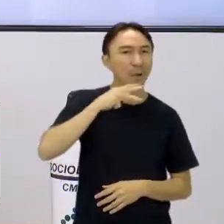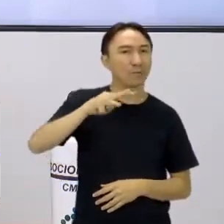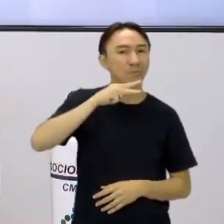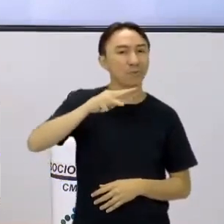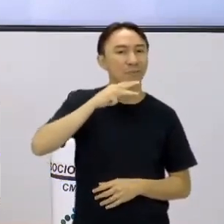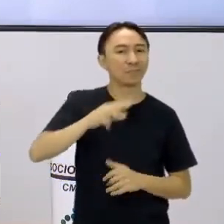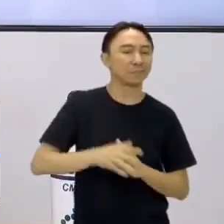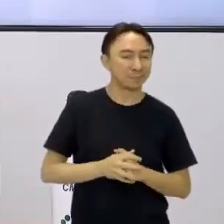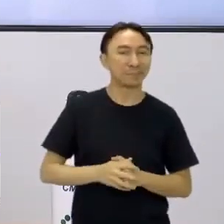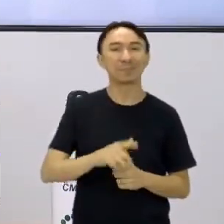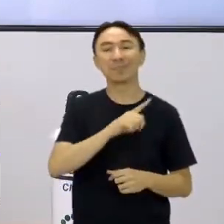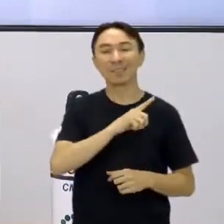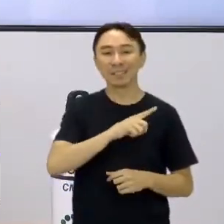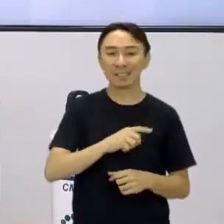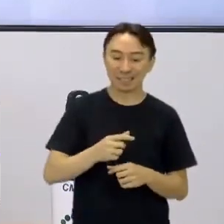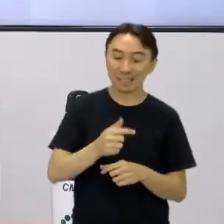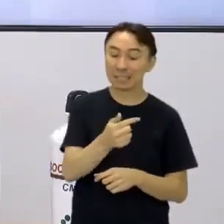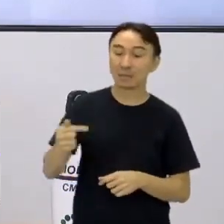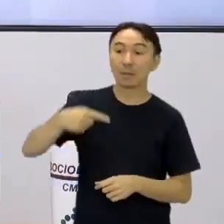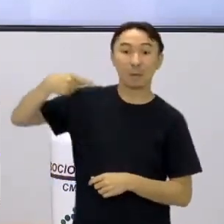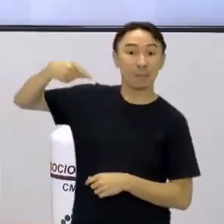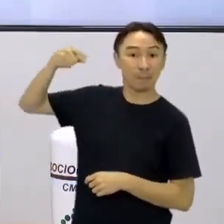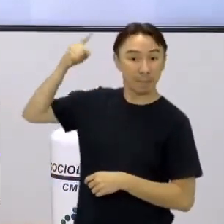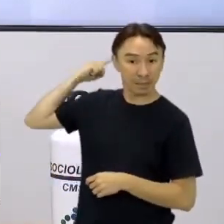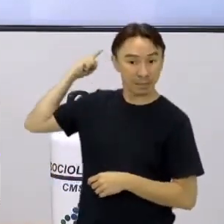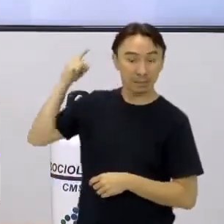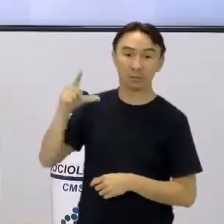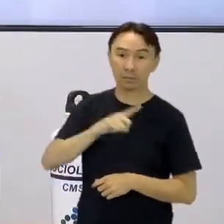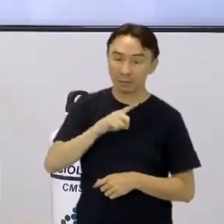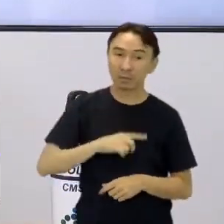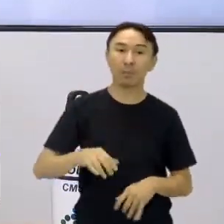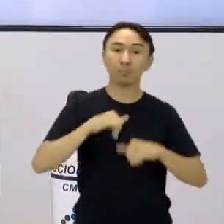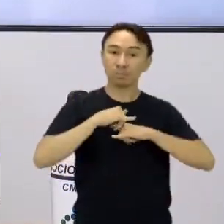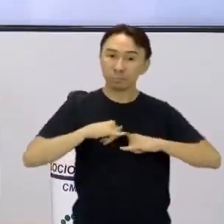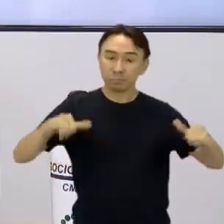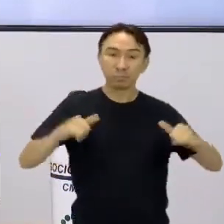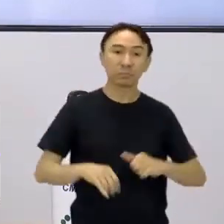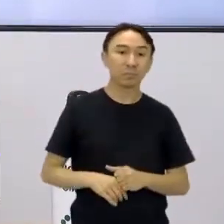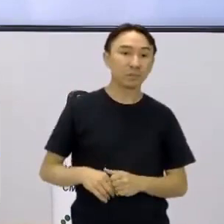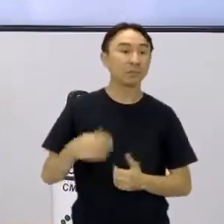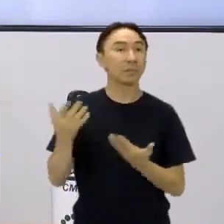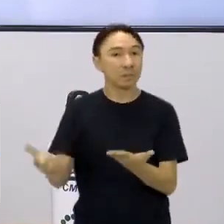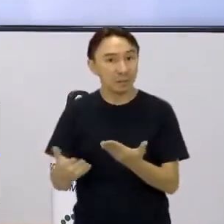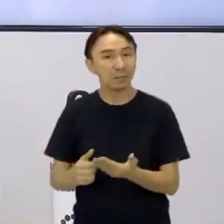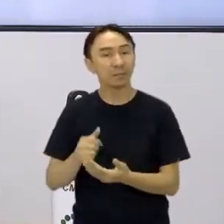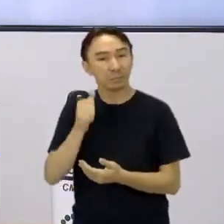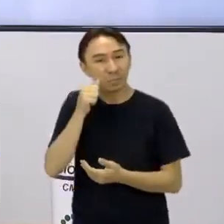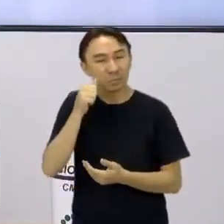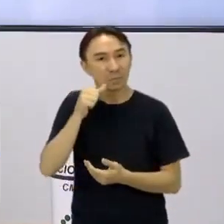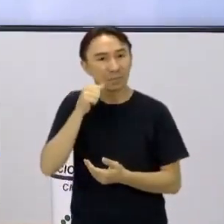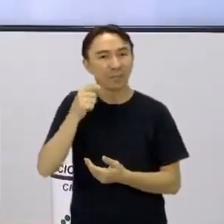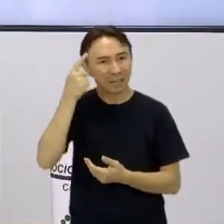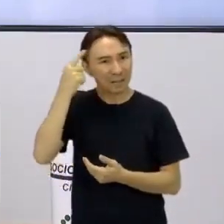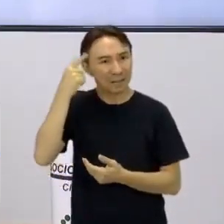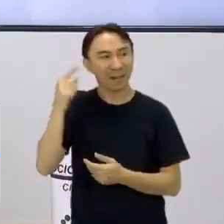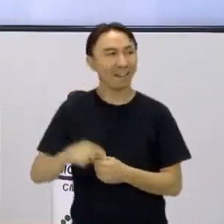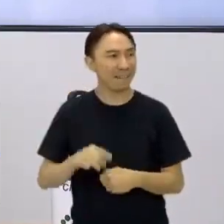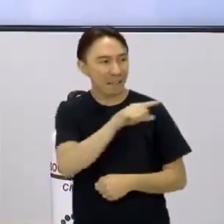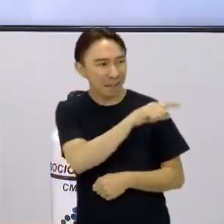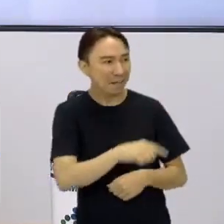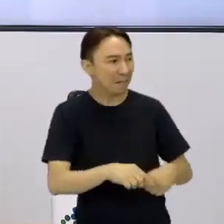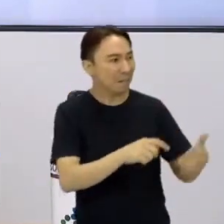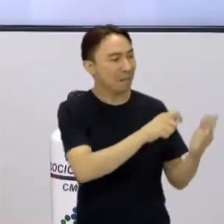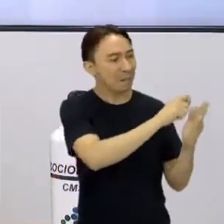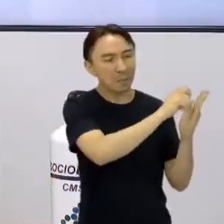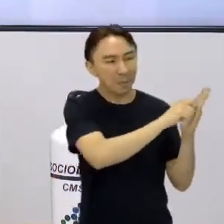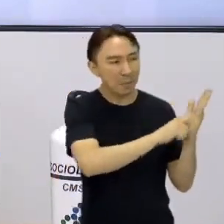saiu uma notícia da semana passada sobre um influencer, por exemplo, que plagiava uma autora e durante